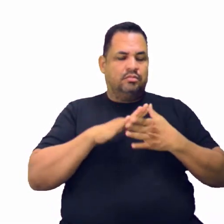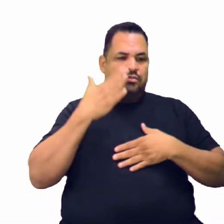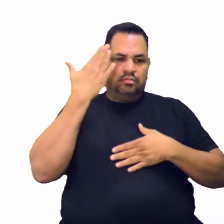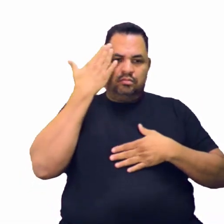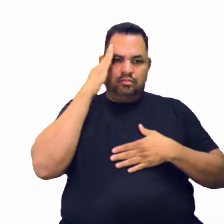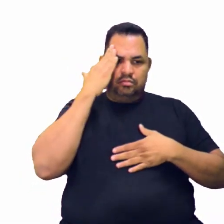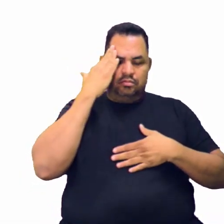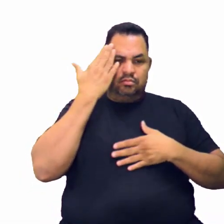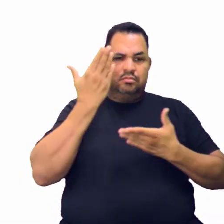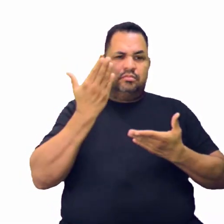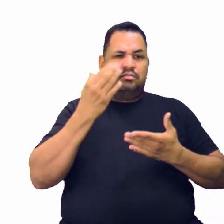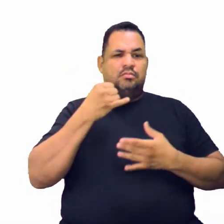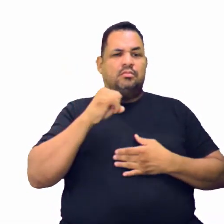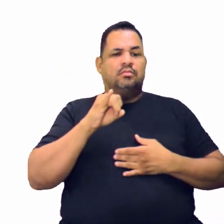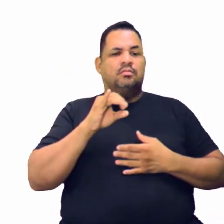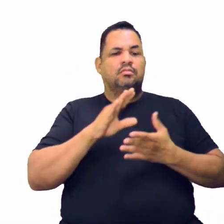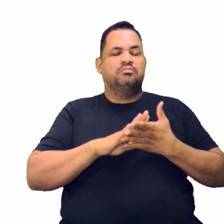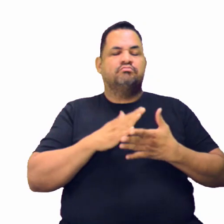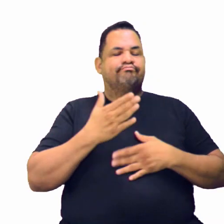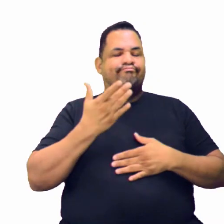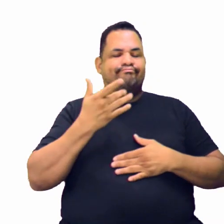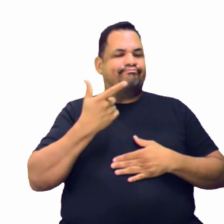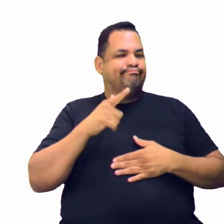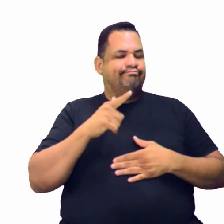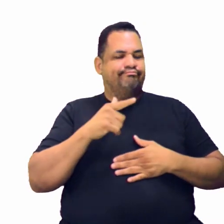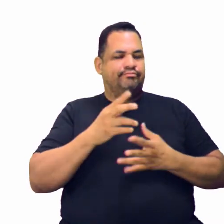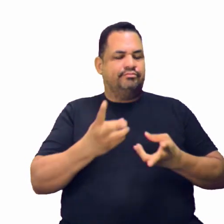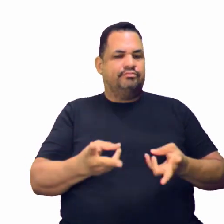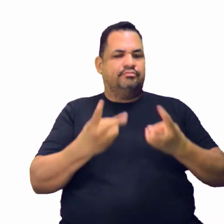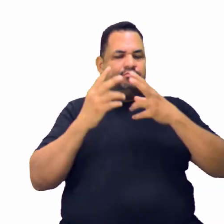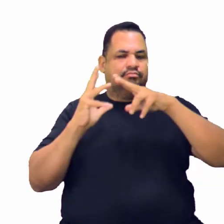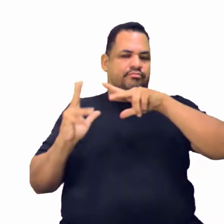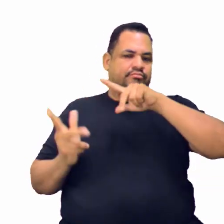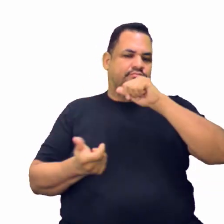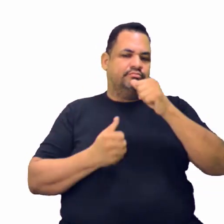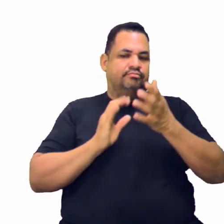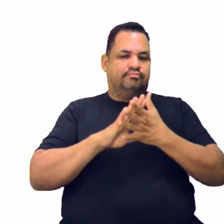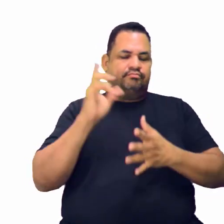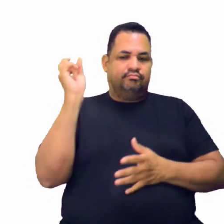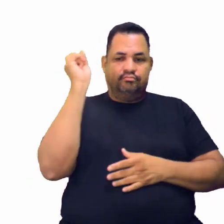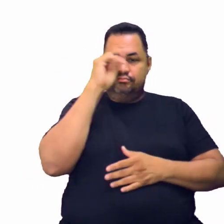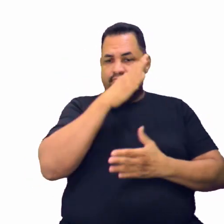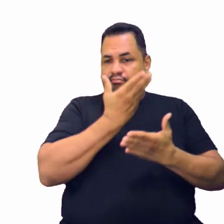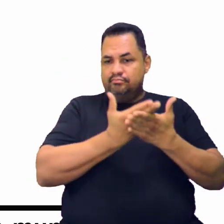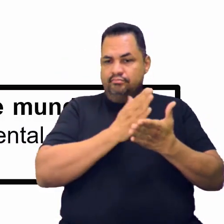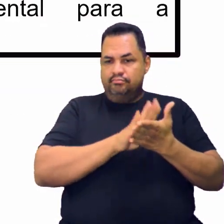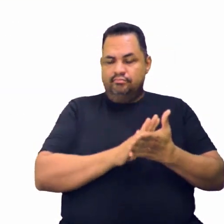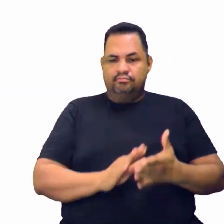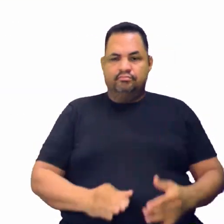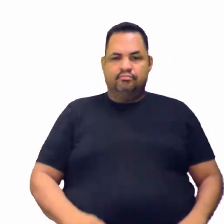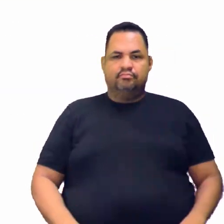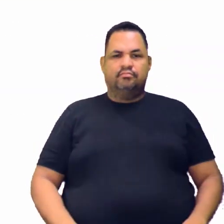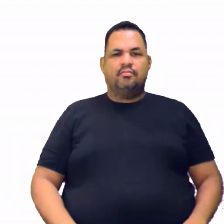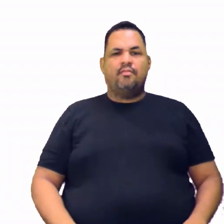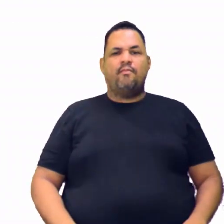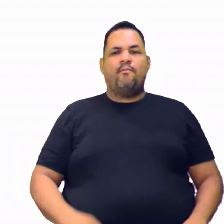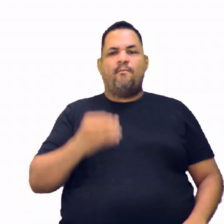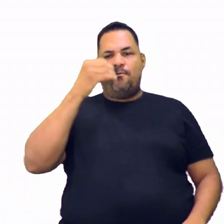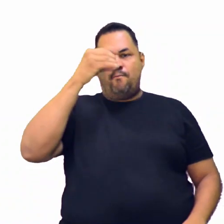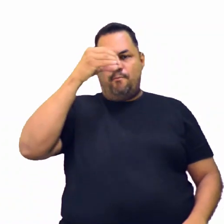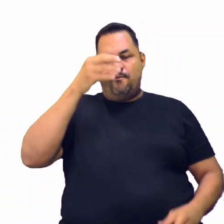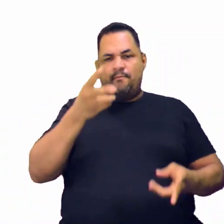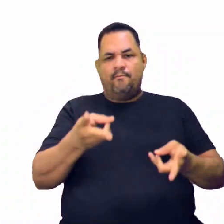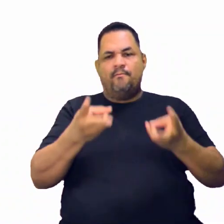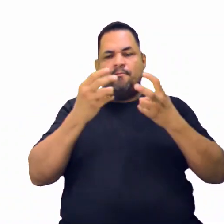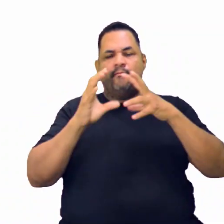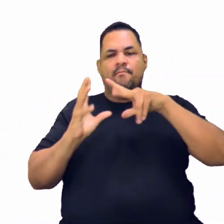interpretar. Se você não tiver esse conhecimento de mundo, vai ficar difícil para a interpretação. Então, o conhecimento